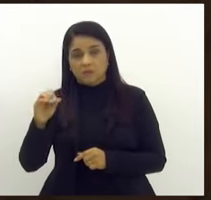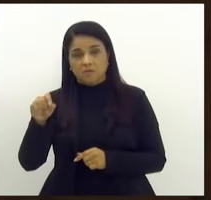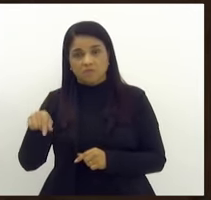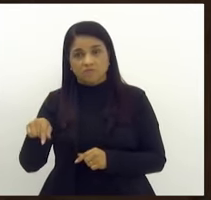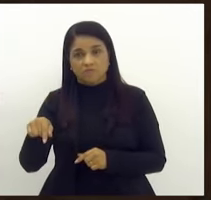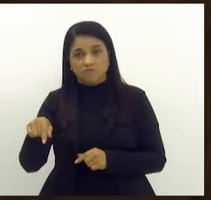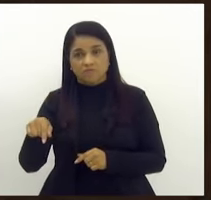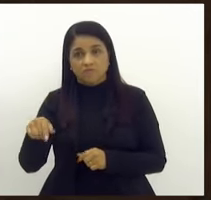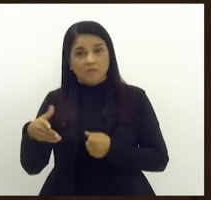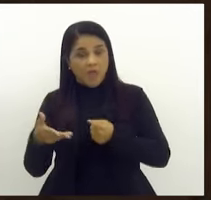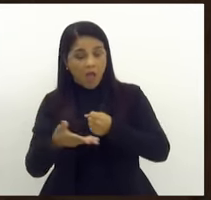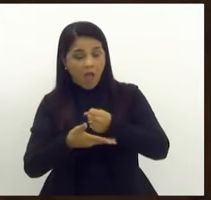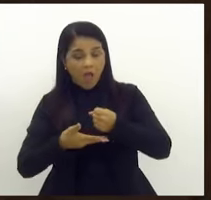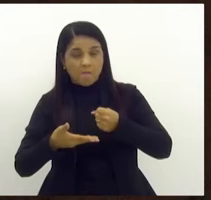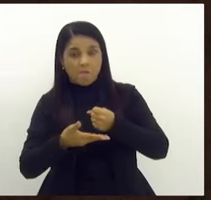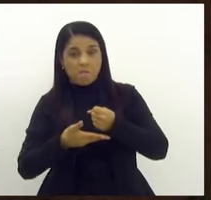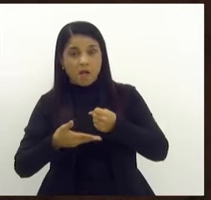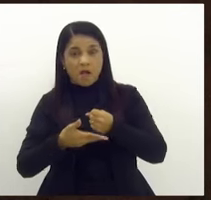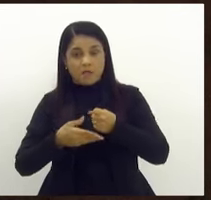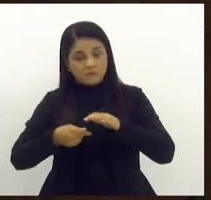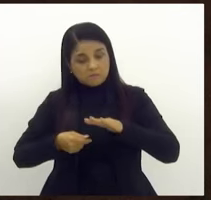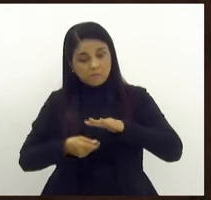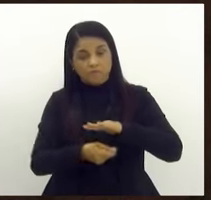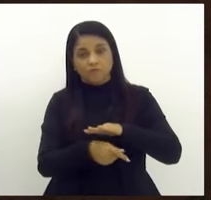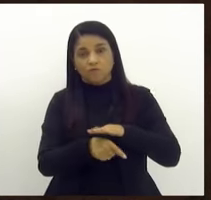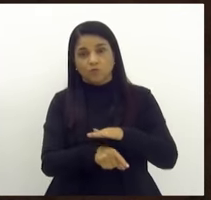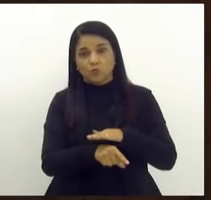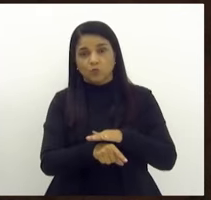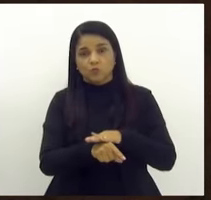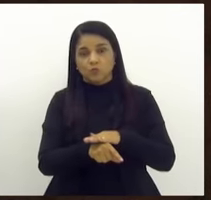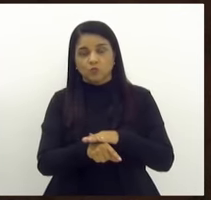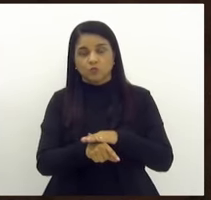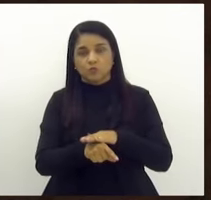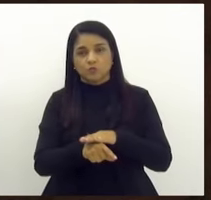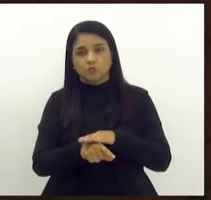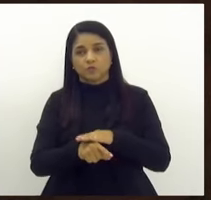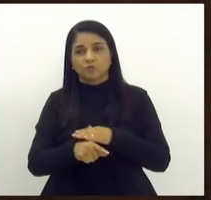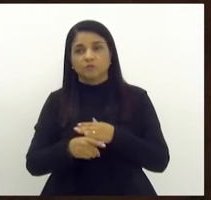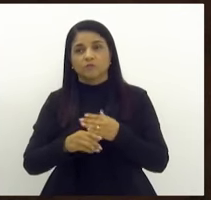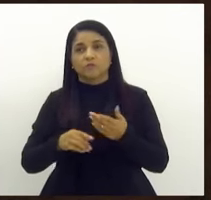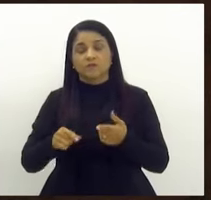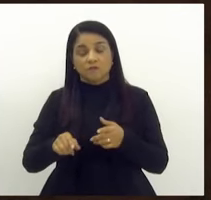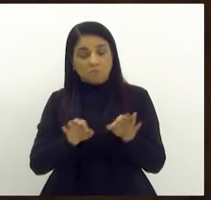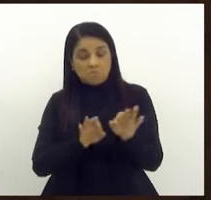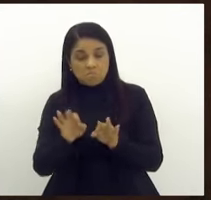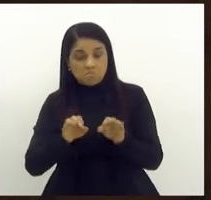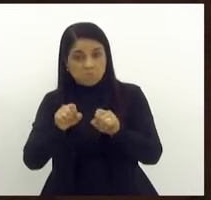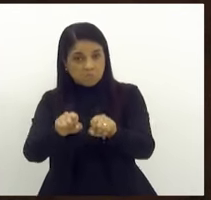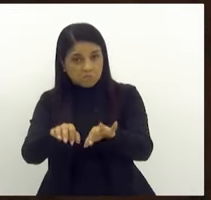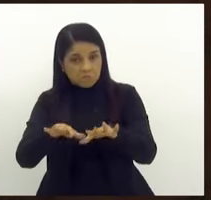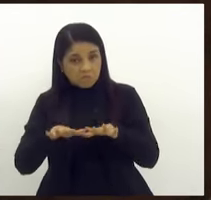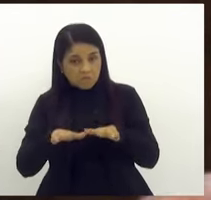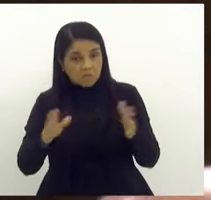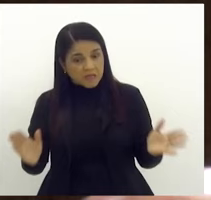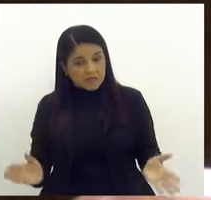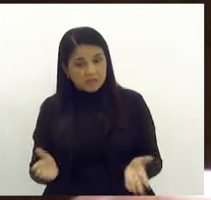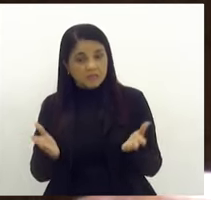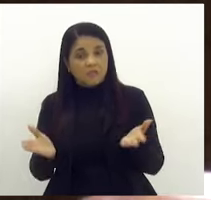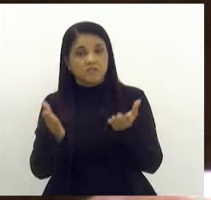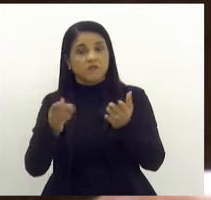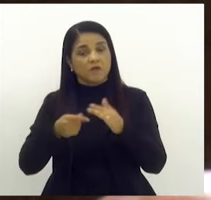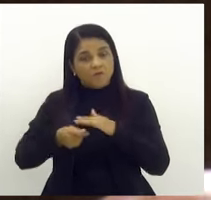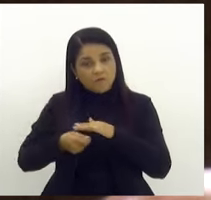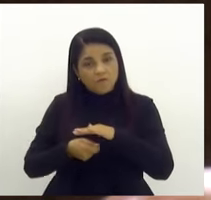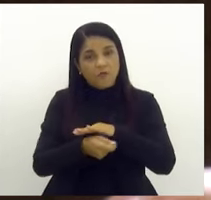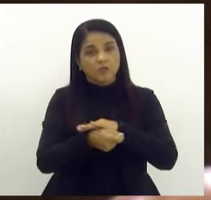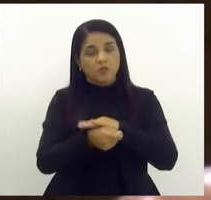Gênese da sua existência o fundo soberano ele foi projetado aqui pela casa para incentivar a o investimento